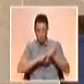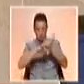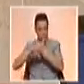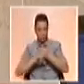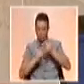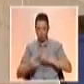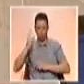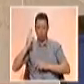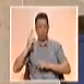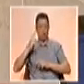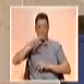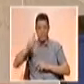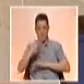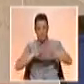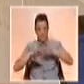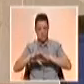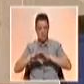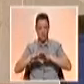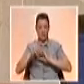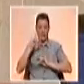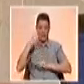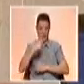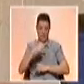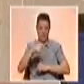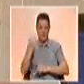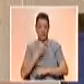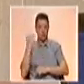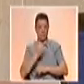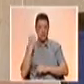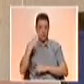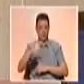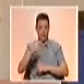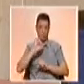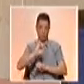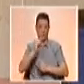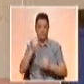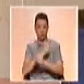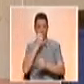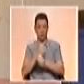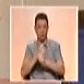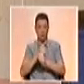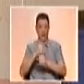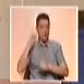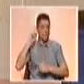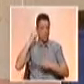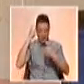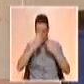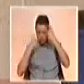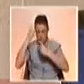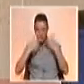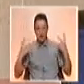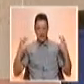feito a vários níveis, cada instituição tem o seu papel, mas é importante muito trabalharmos uma reflexão